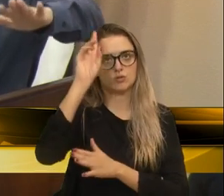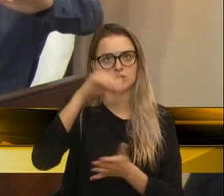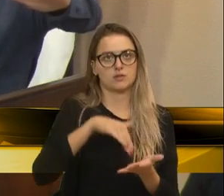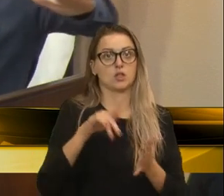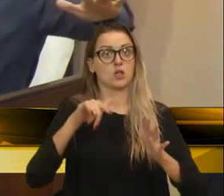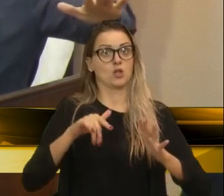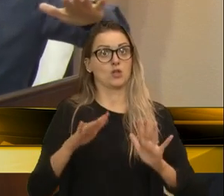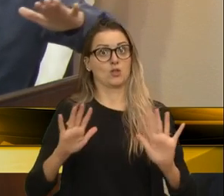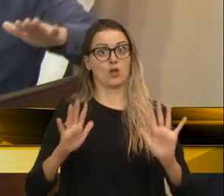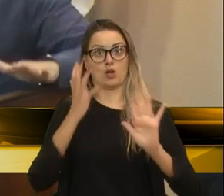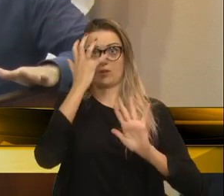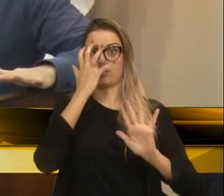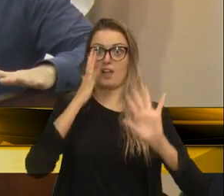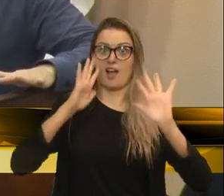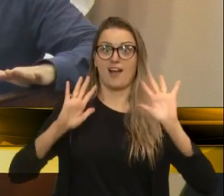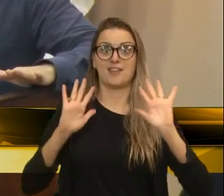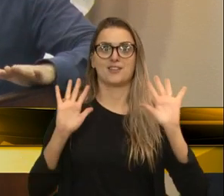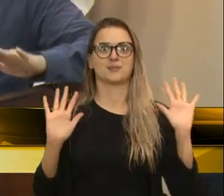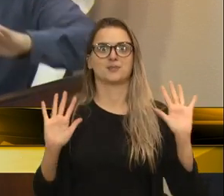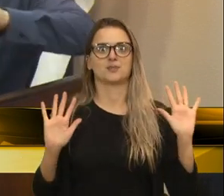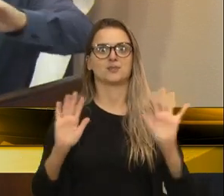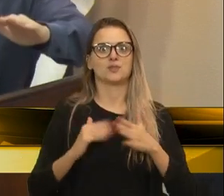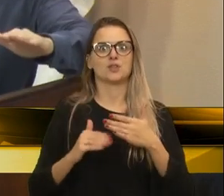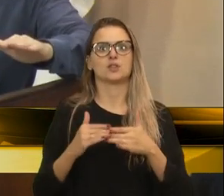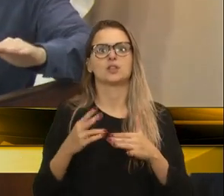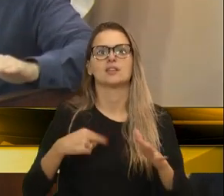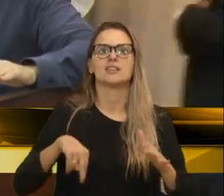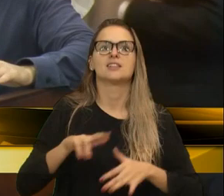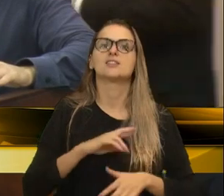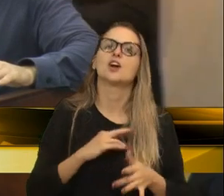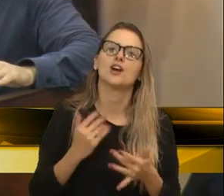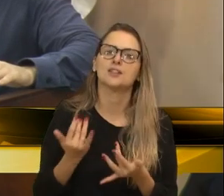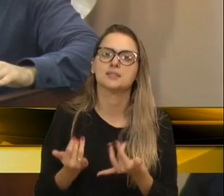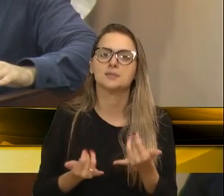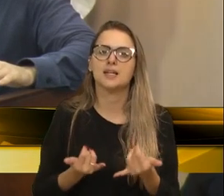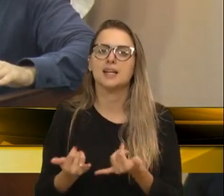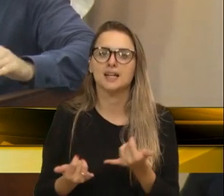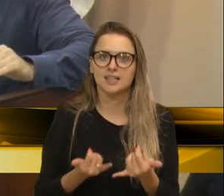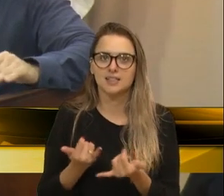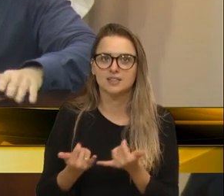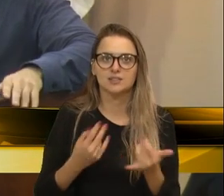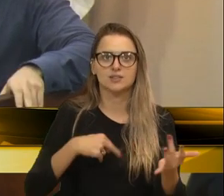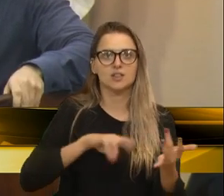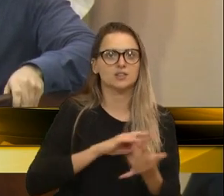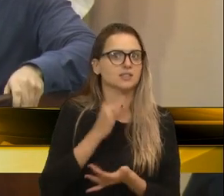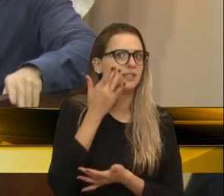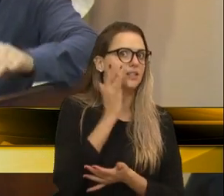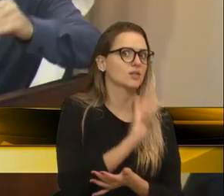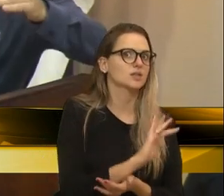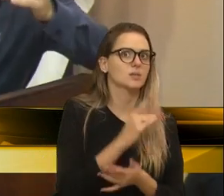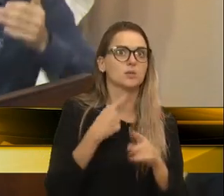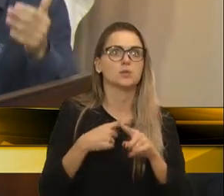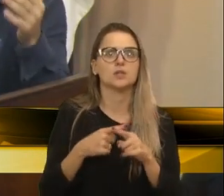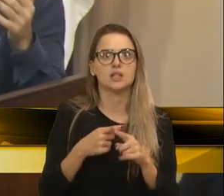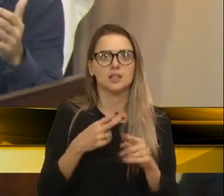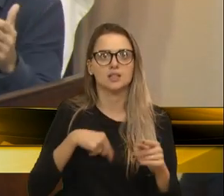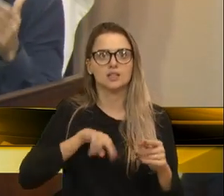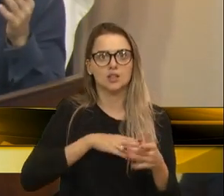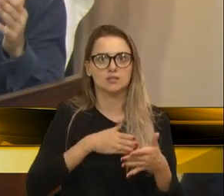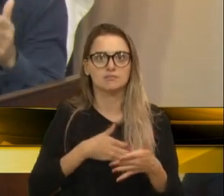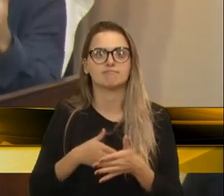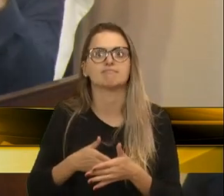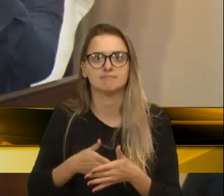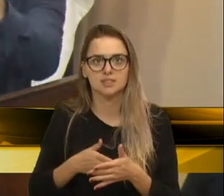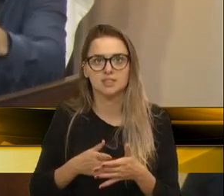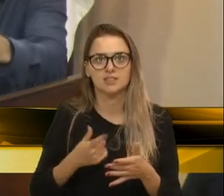bem séria assim, né? Nós quebramos um gelo que tinha, que eles não sabiam. Mas por quê? Porque nós saímos do gabinete